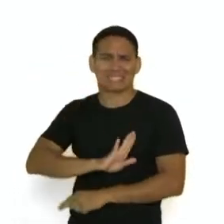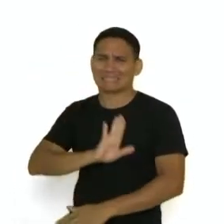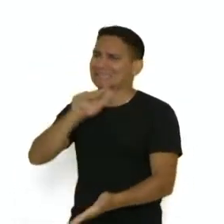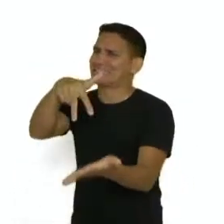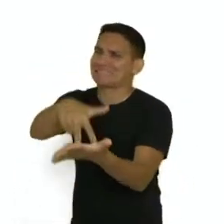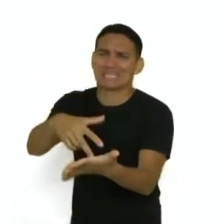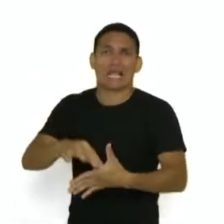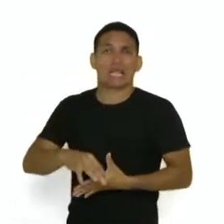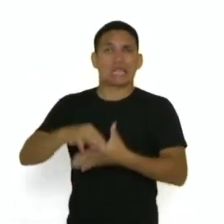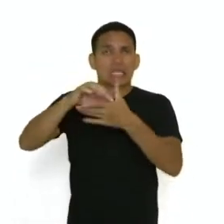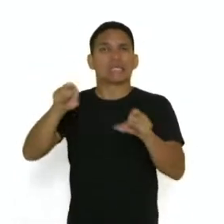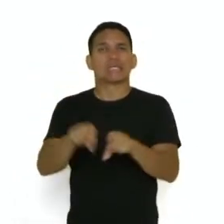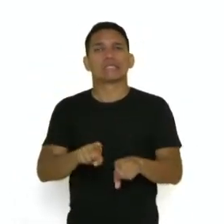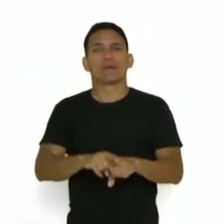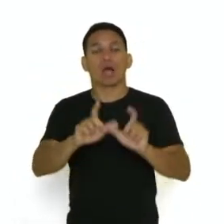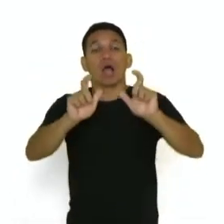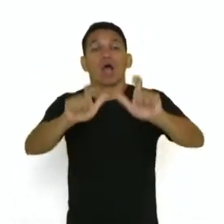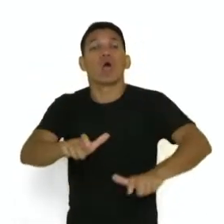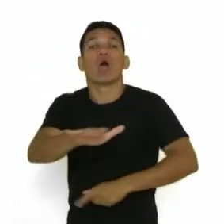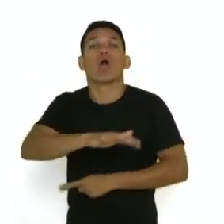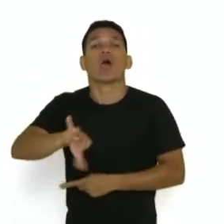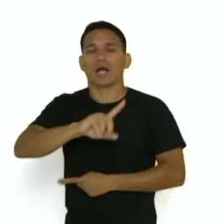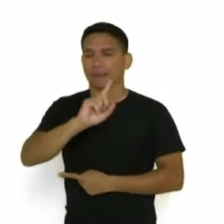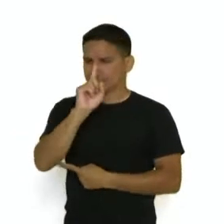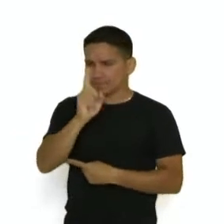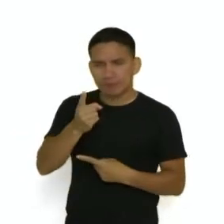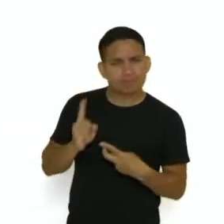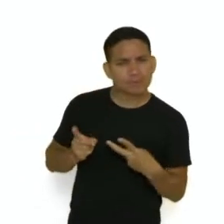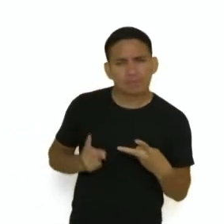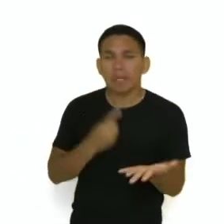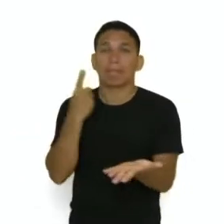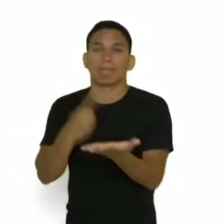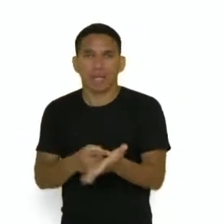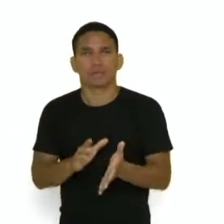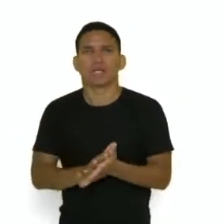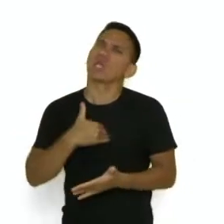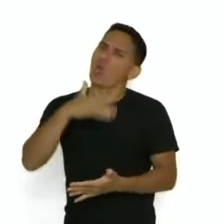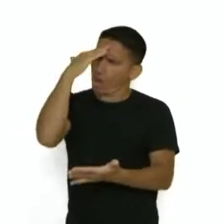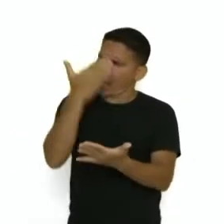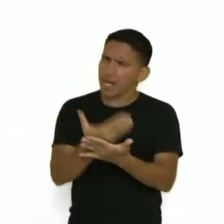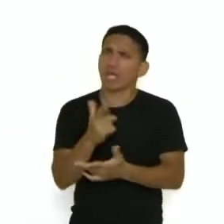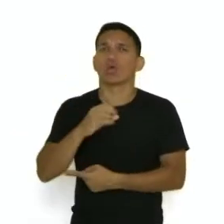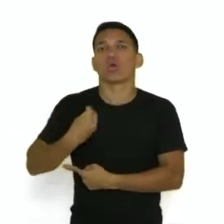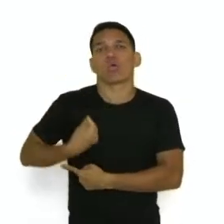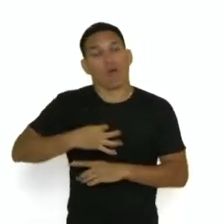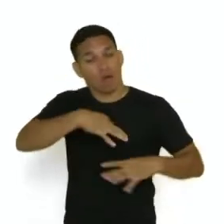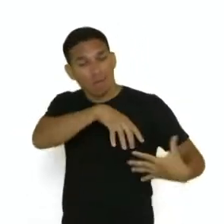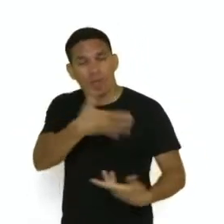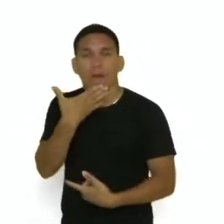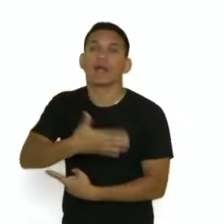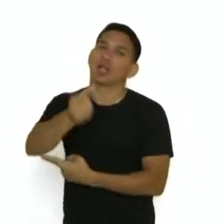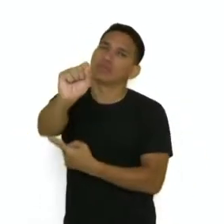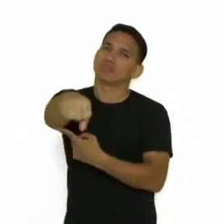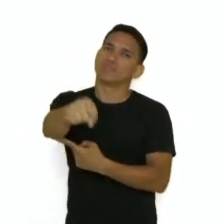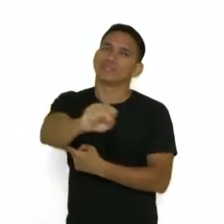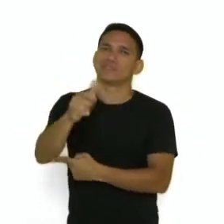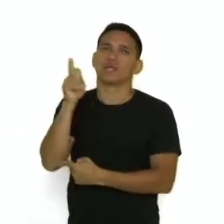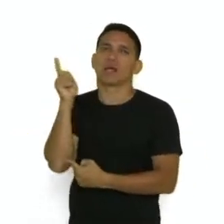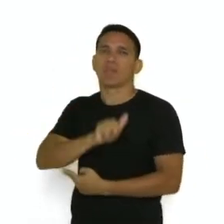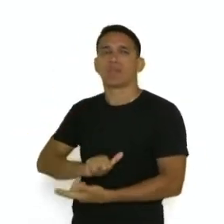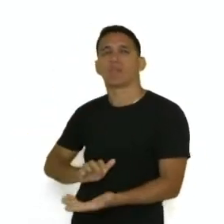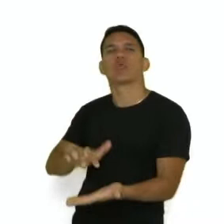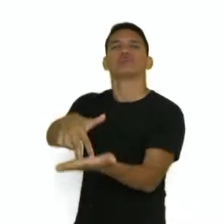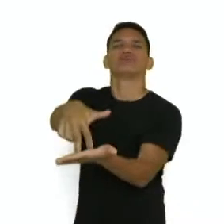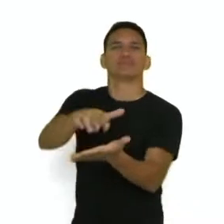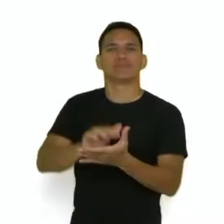e de tomada de decisão. Acredito sinceramente que o mundo será melhor, sim, quando as mulheres chegarem lá.